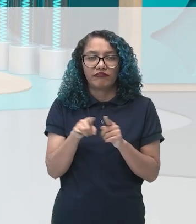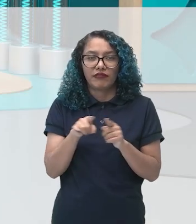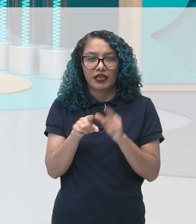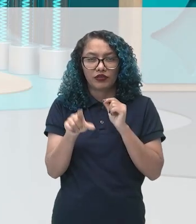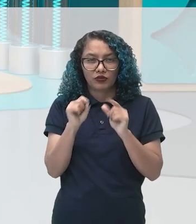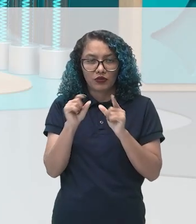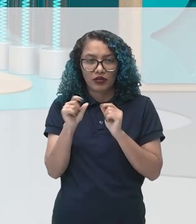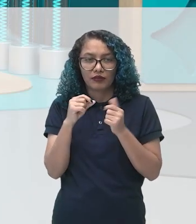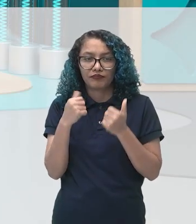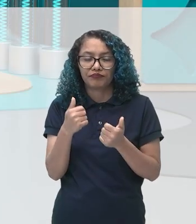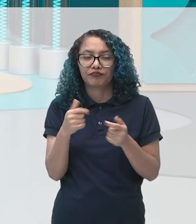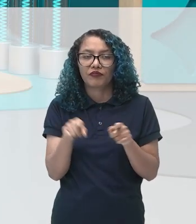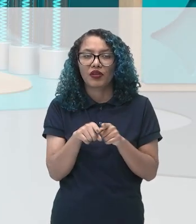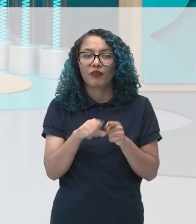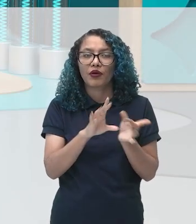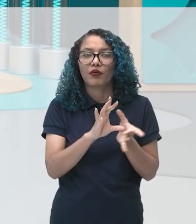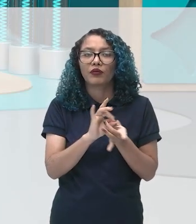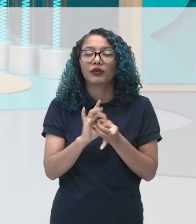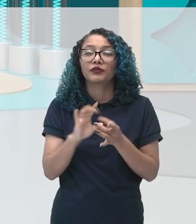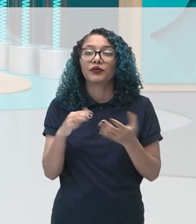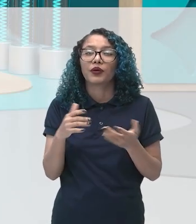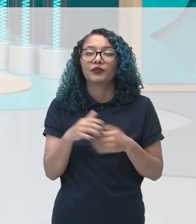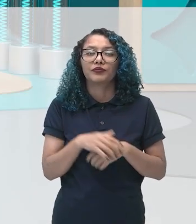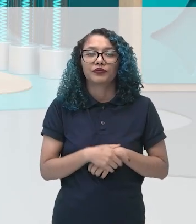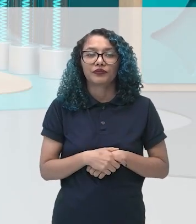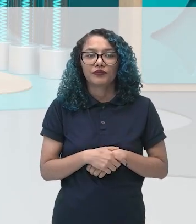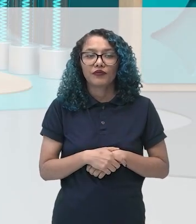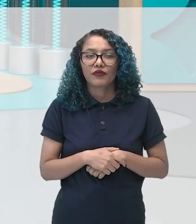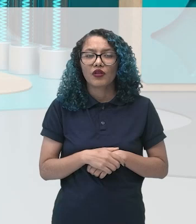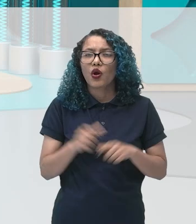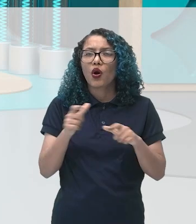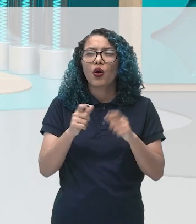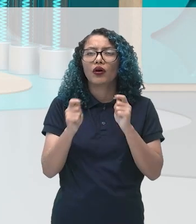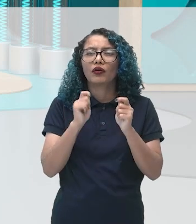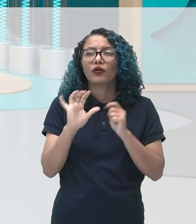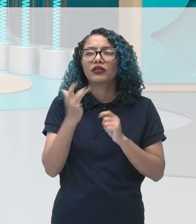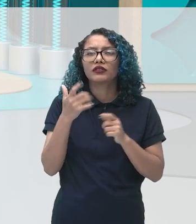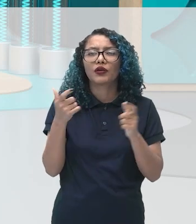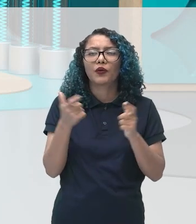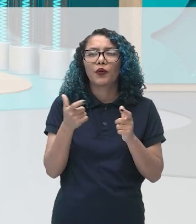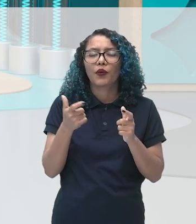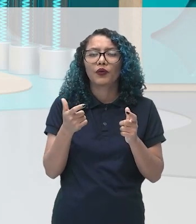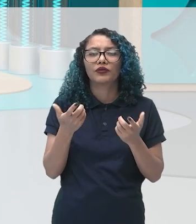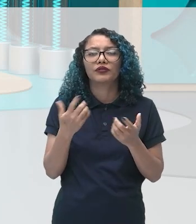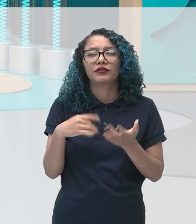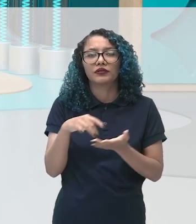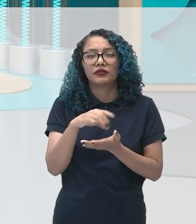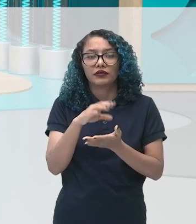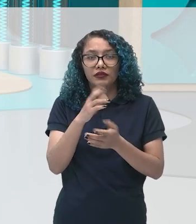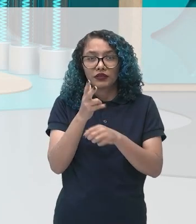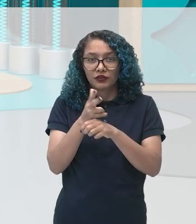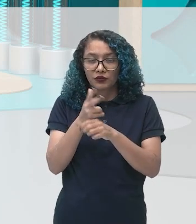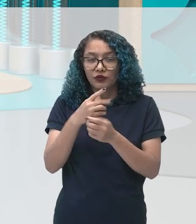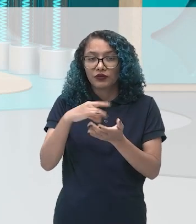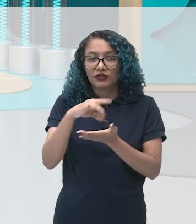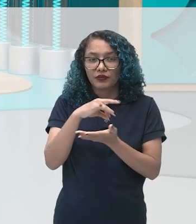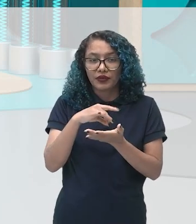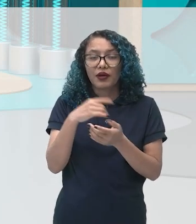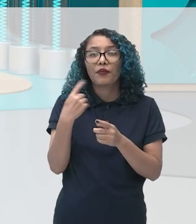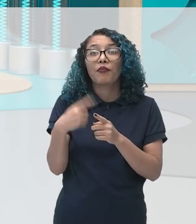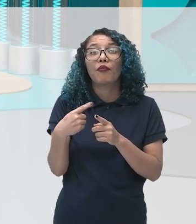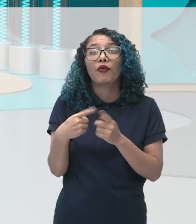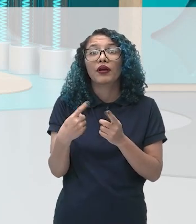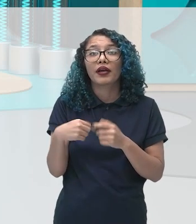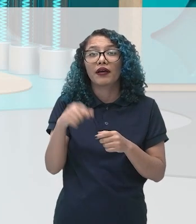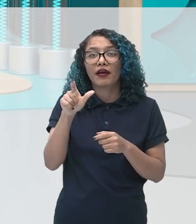contexto. Então, essa entrevista foi realizada nos estúdios do CMEAN, porque ela, além de ser essa artista gospel que